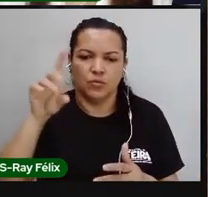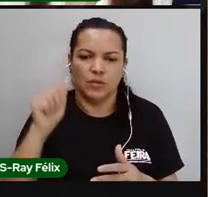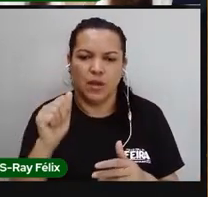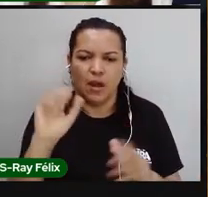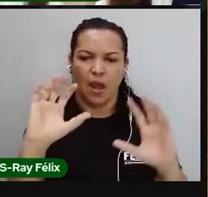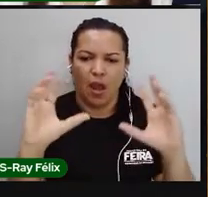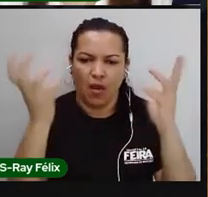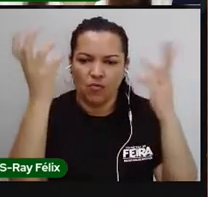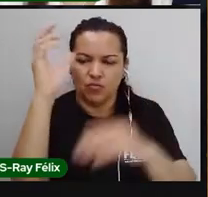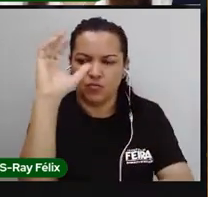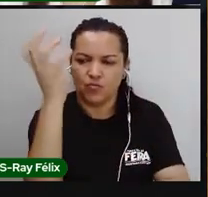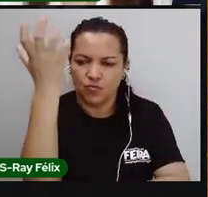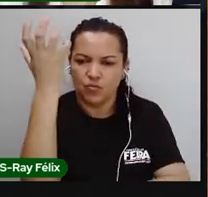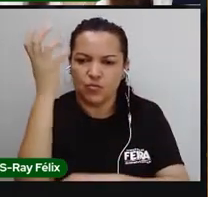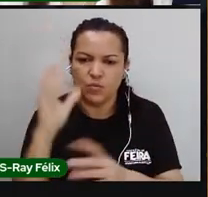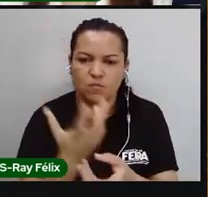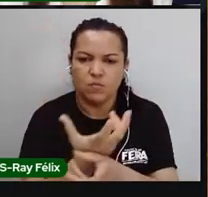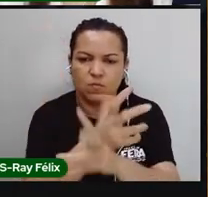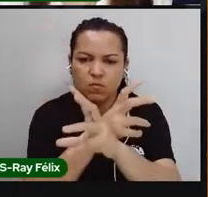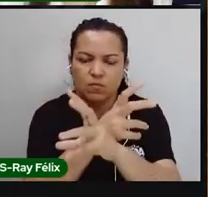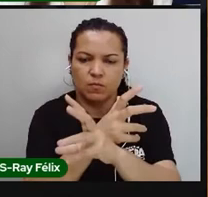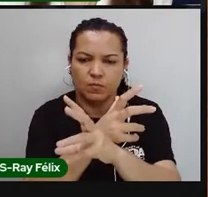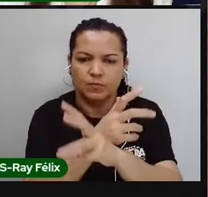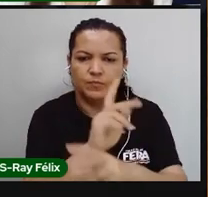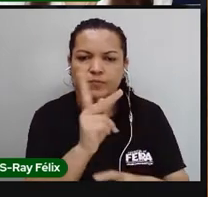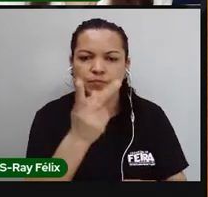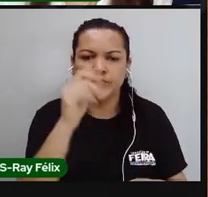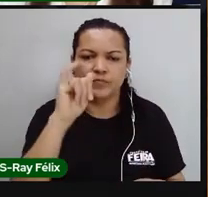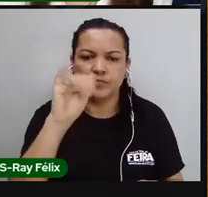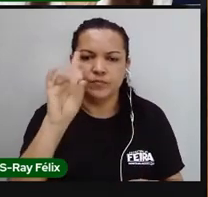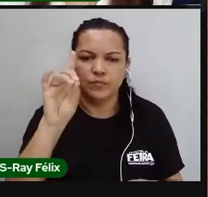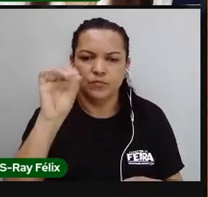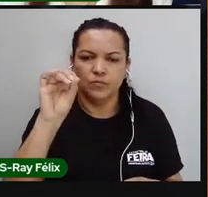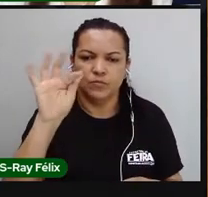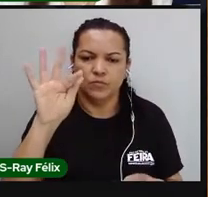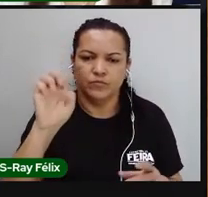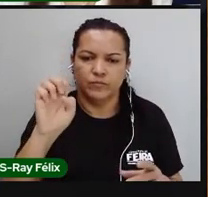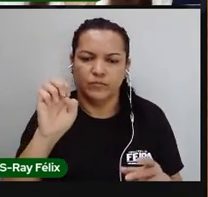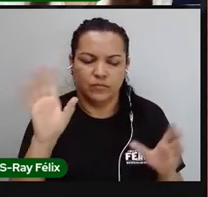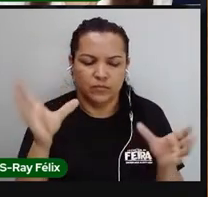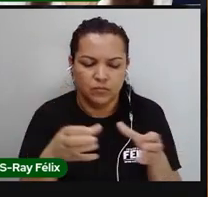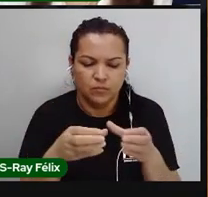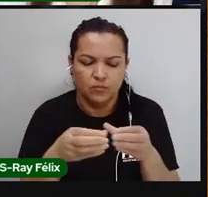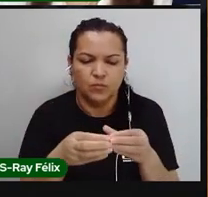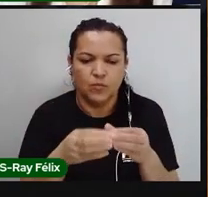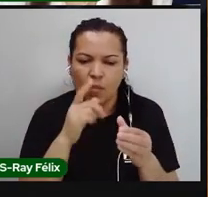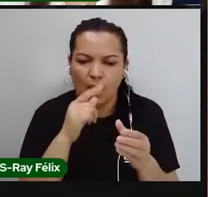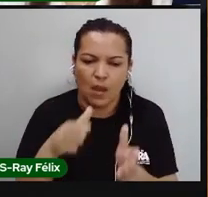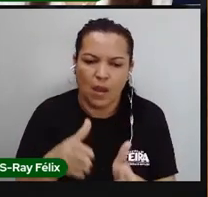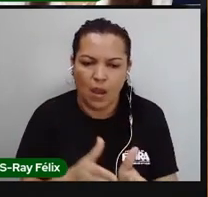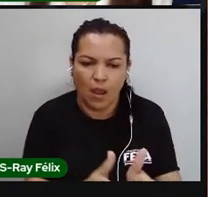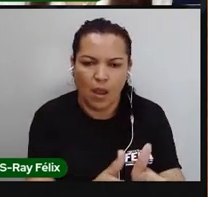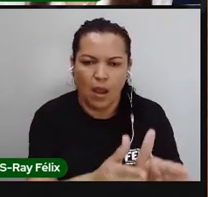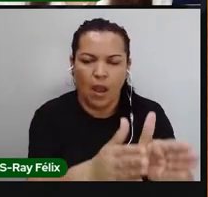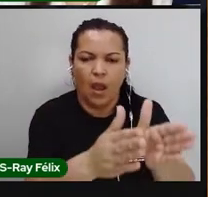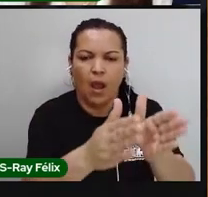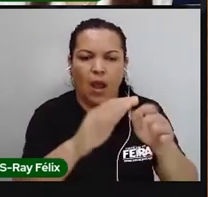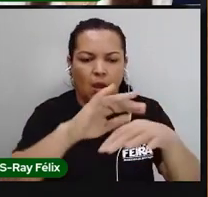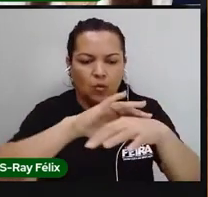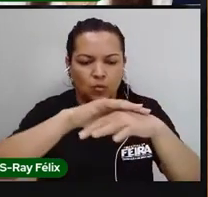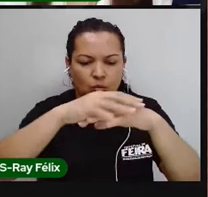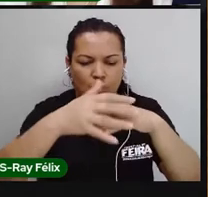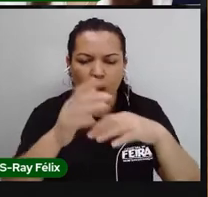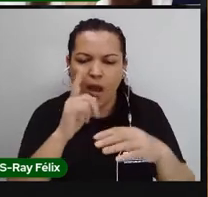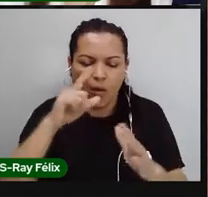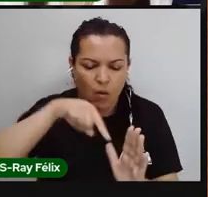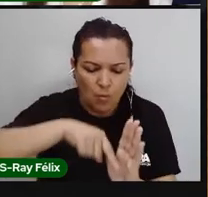A hidrosfera é composta pelo conjunto de água que existe na Terra, o que inclui a água da superfície, a água subterrânea e a